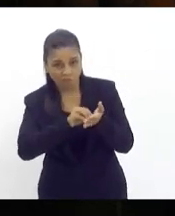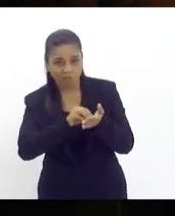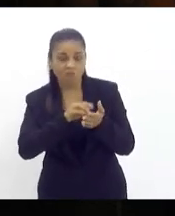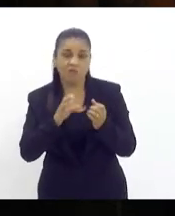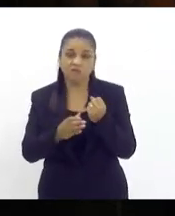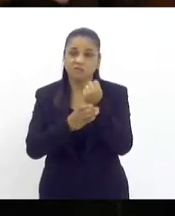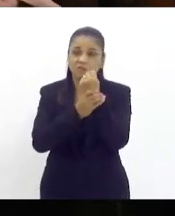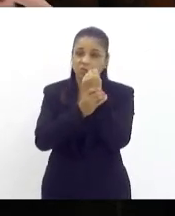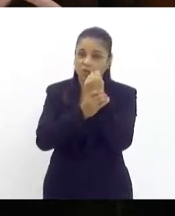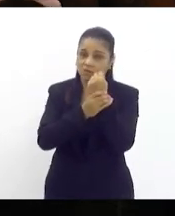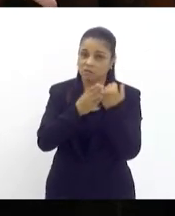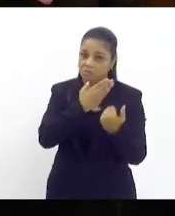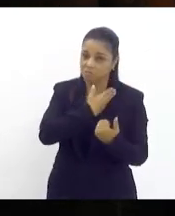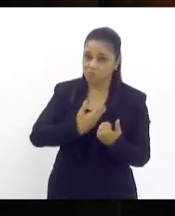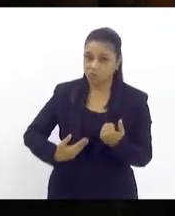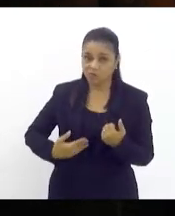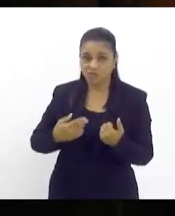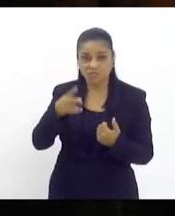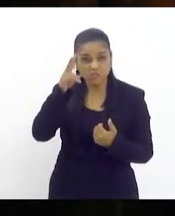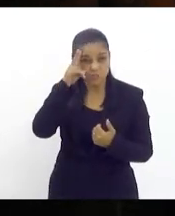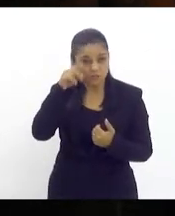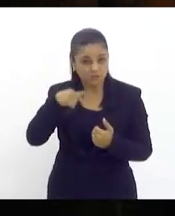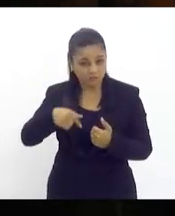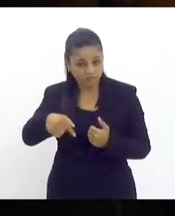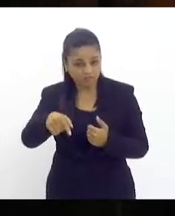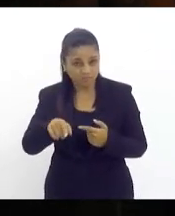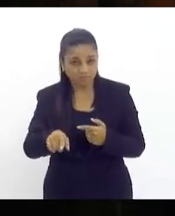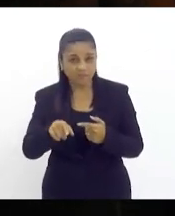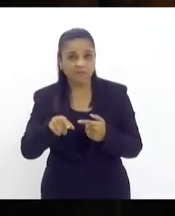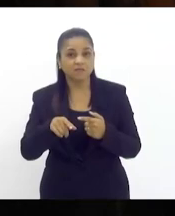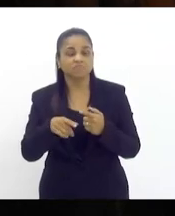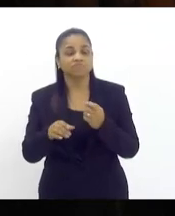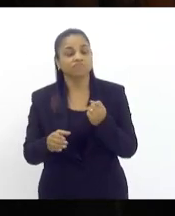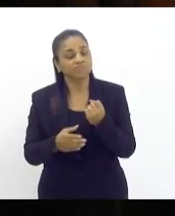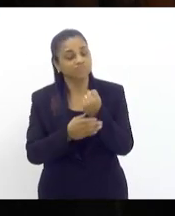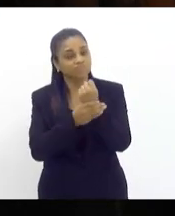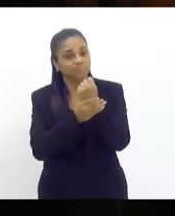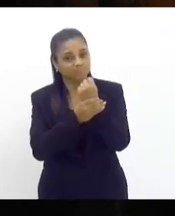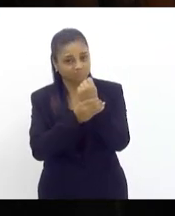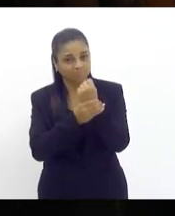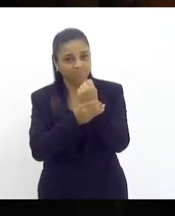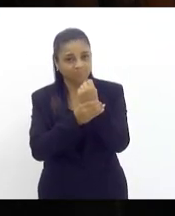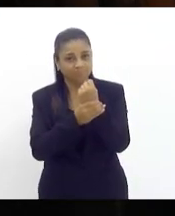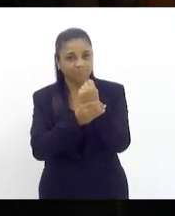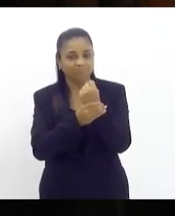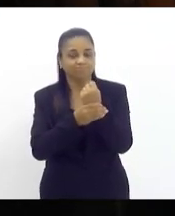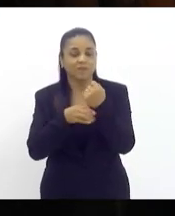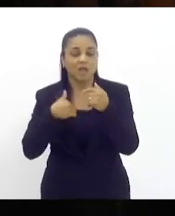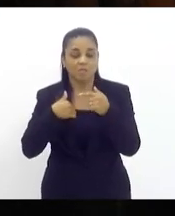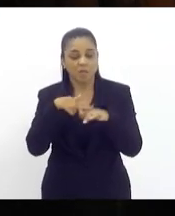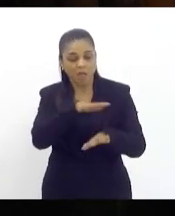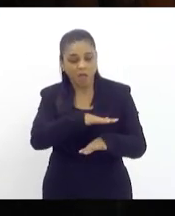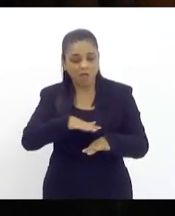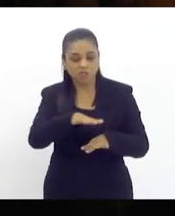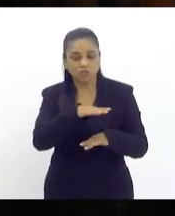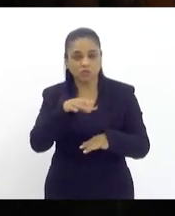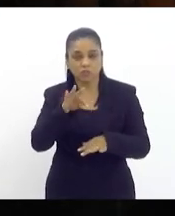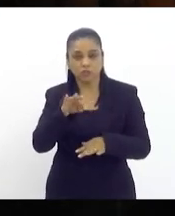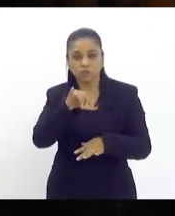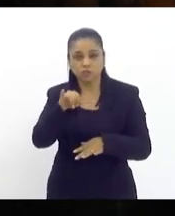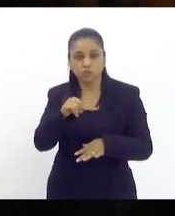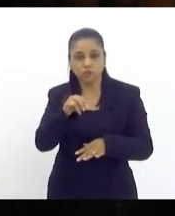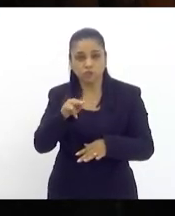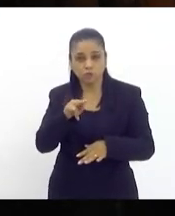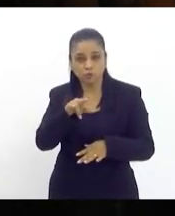pública para a próxima segunda fruto da comissão de Segurança Pública dessa casa especificamente da minha região da Tijuca mas